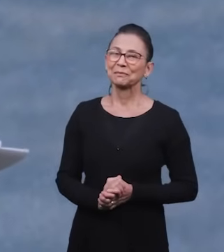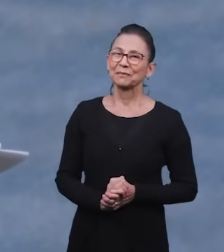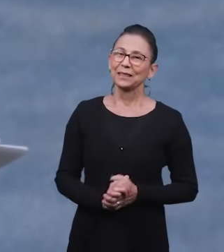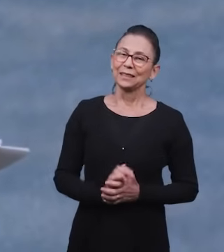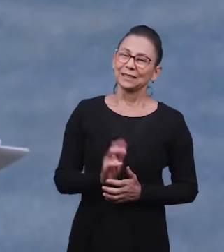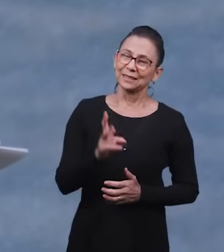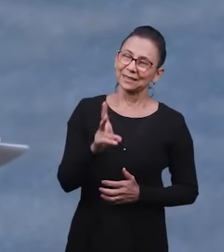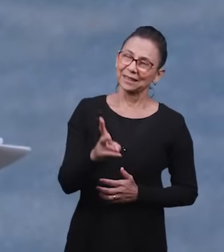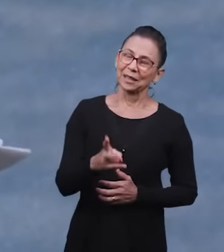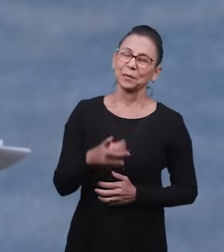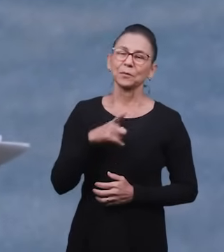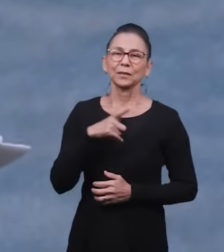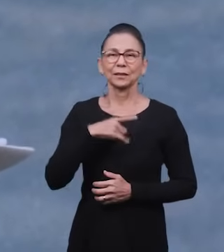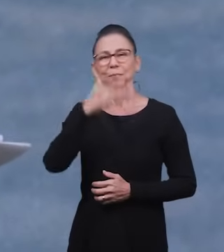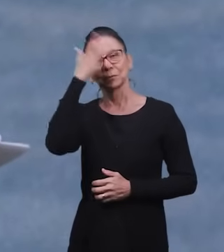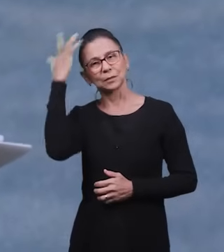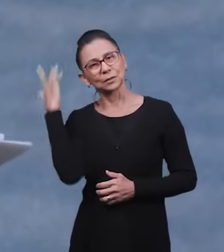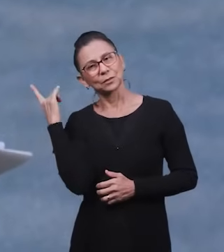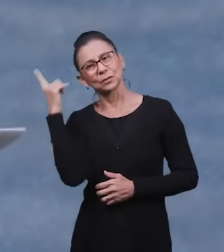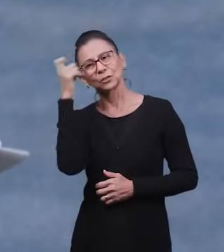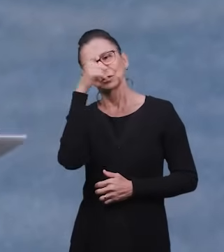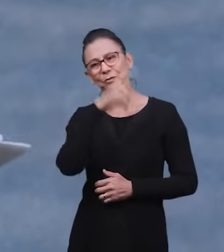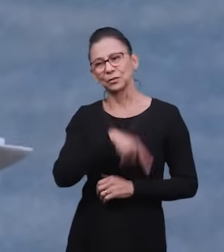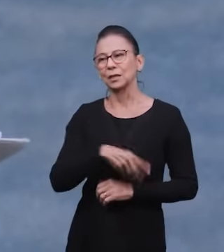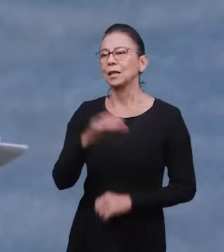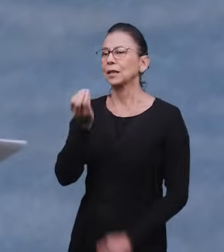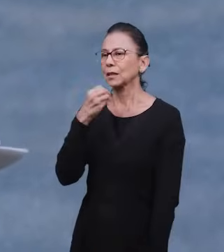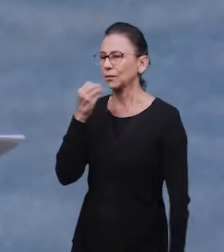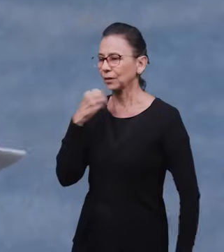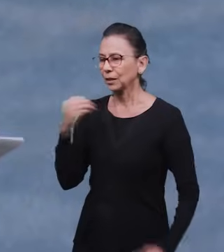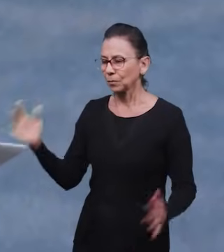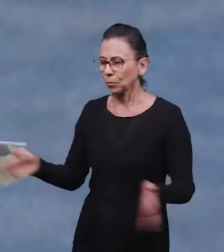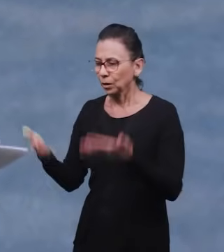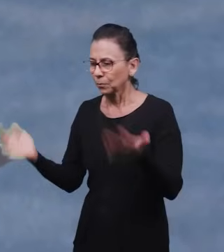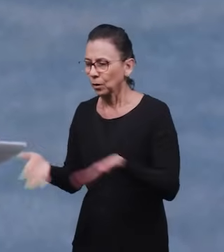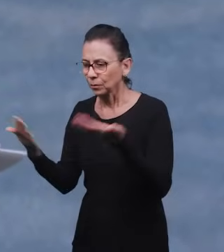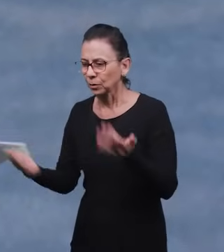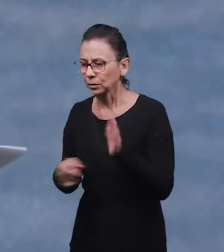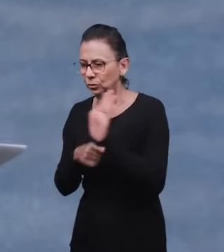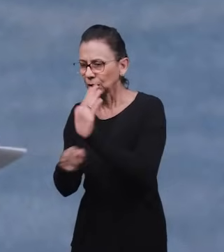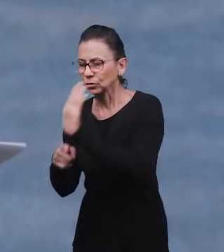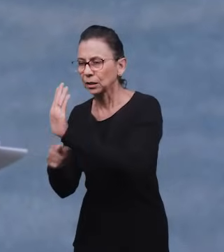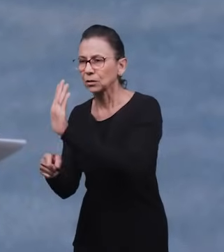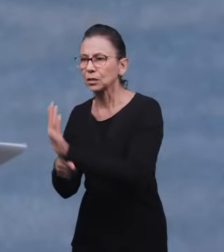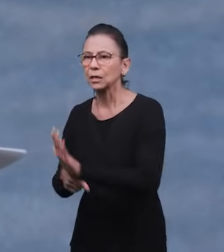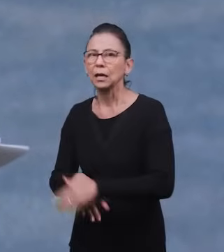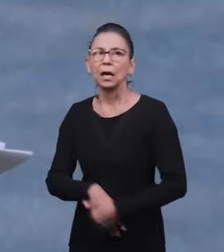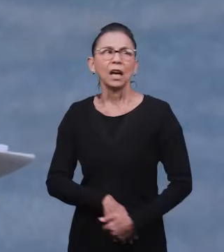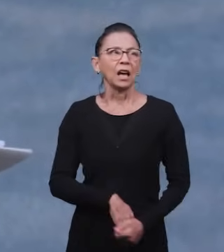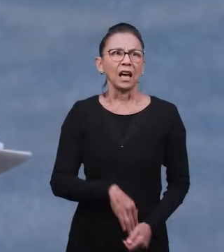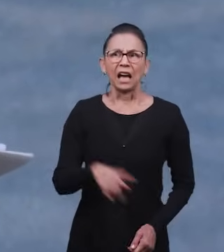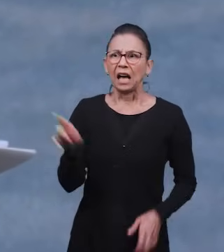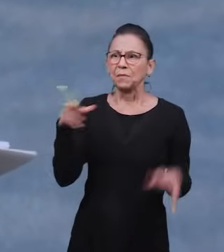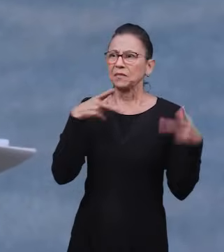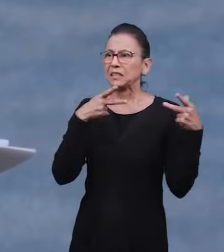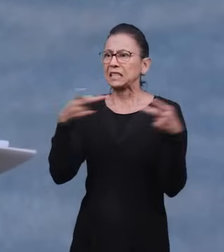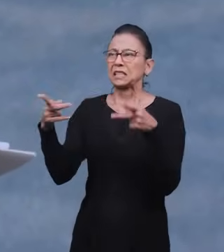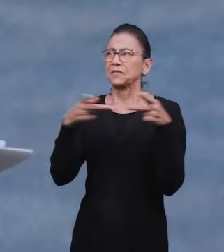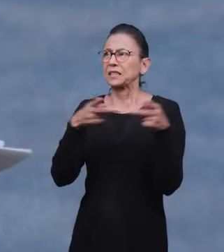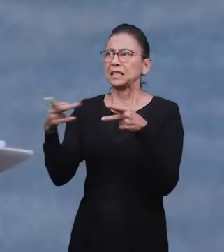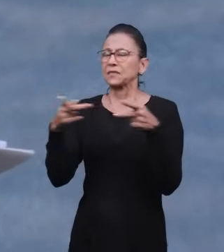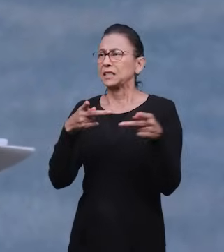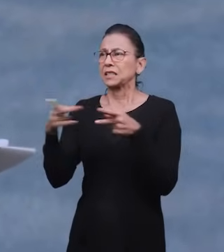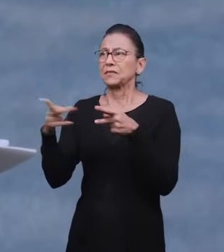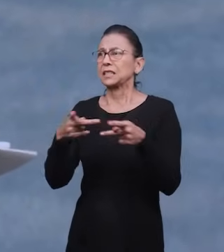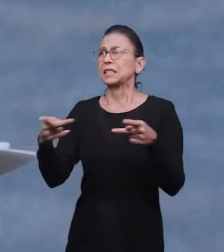vida inteira. Então, enquanto estiver, nós vamos cuidar. Enquanto estiver fraco, vamos ajudar, vamos visitar. Ah, mas é a 20ª visita que